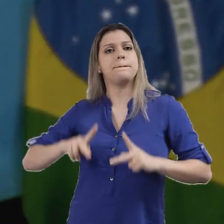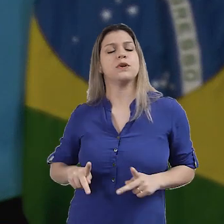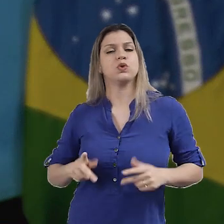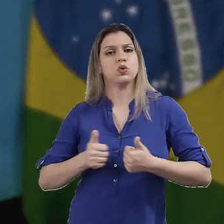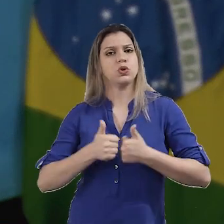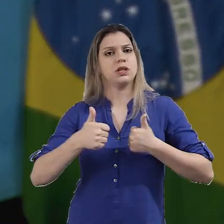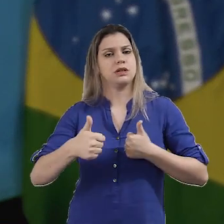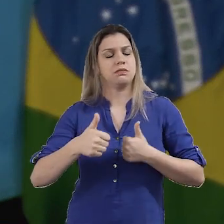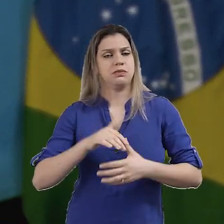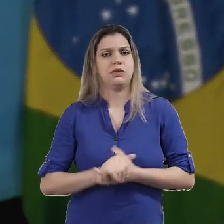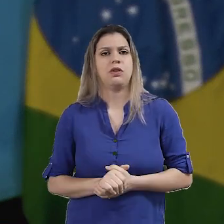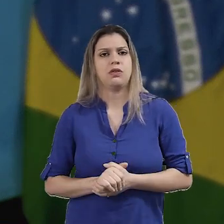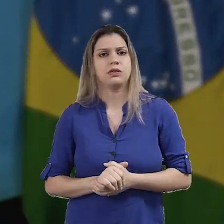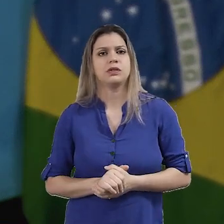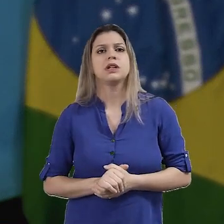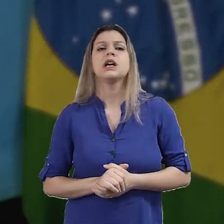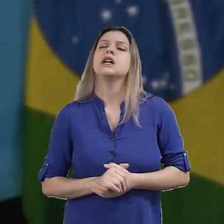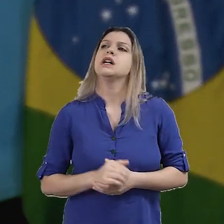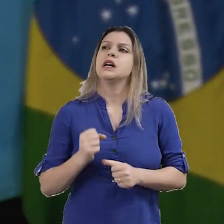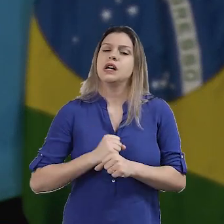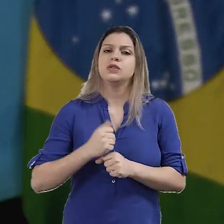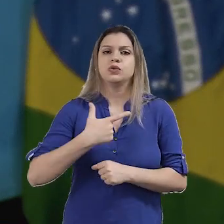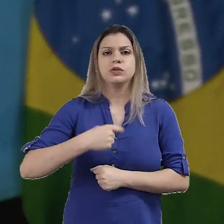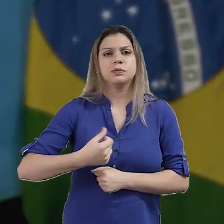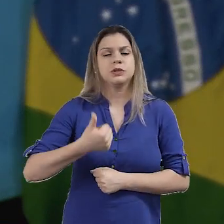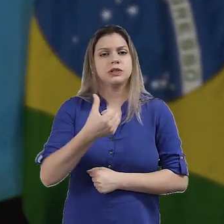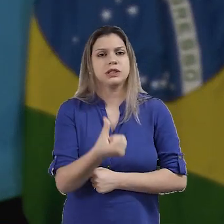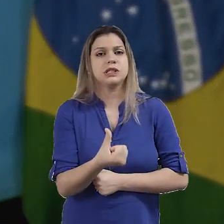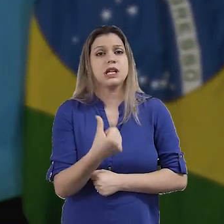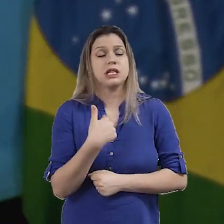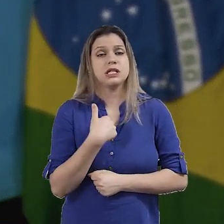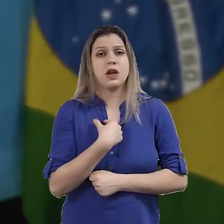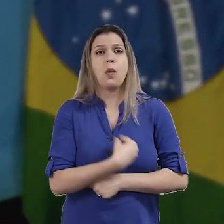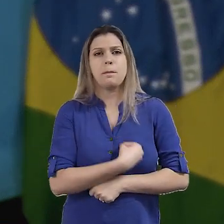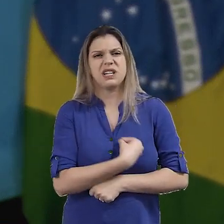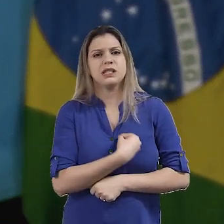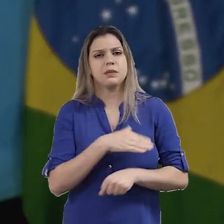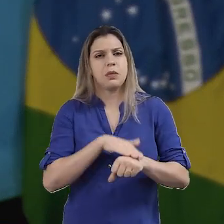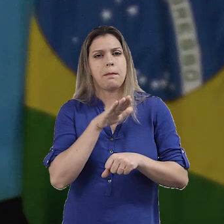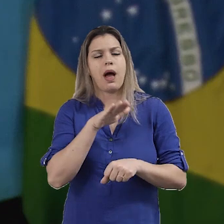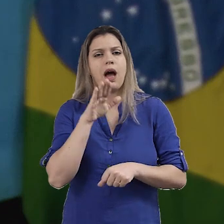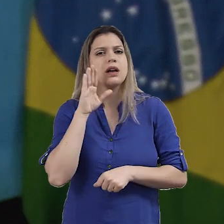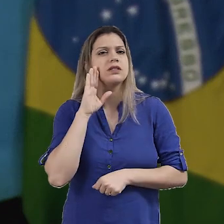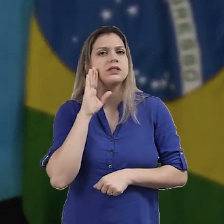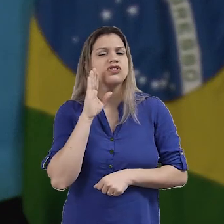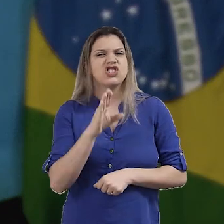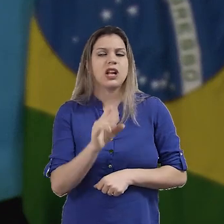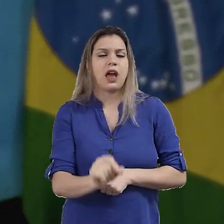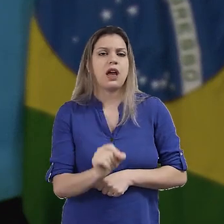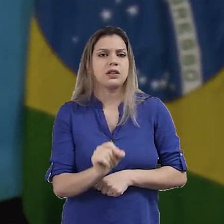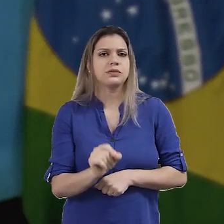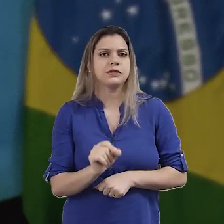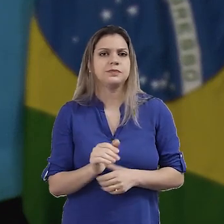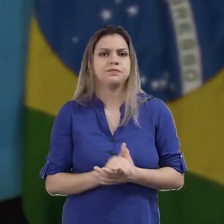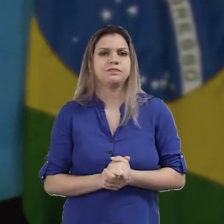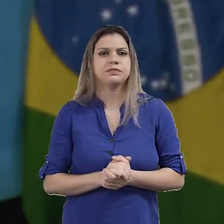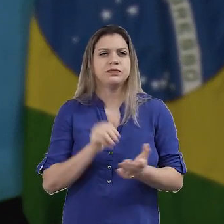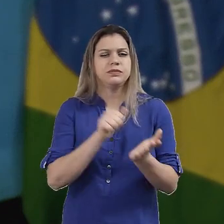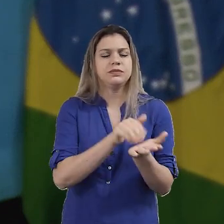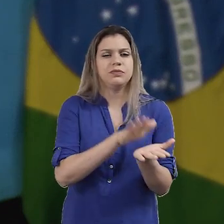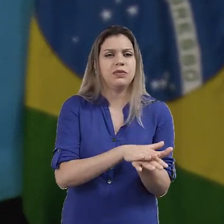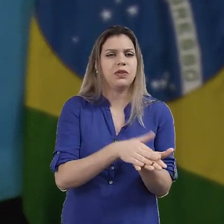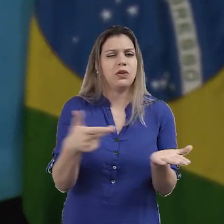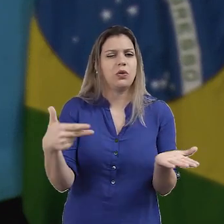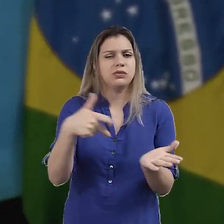que o tribunal vem assumindo. Então, desde 2016, que eu participo mais diretamente com essa parte